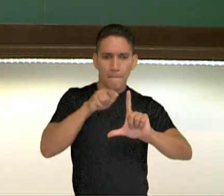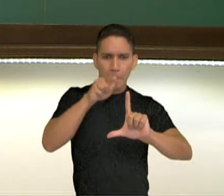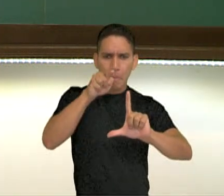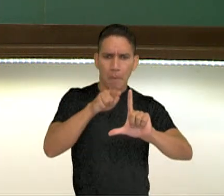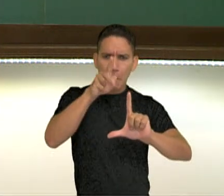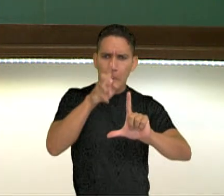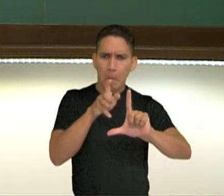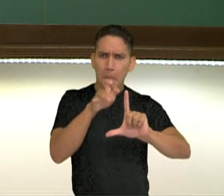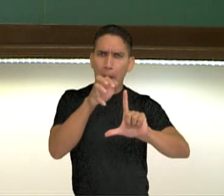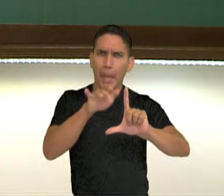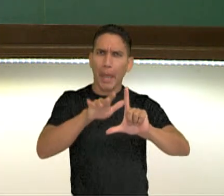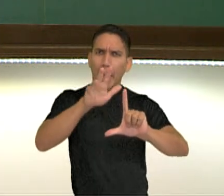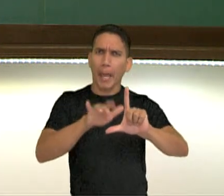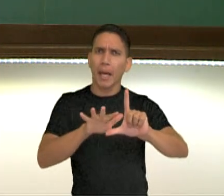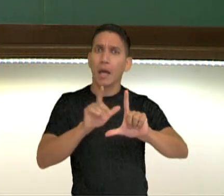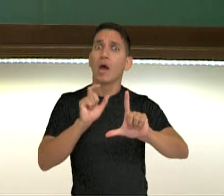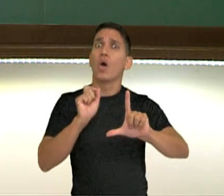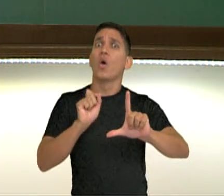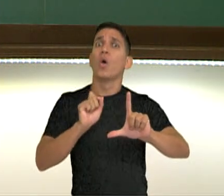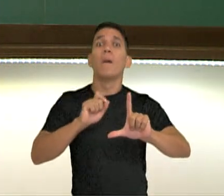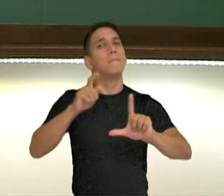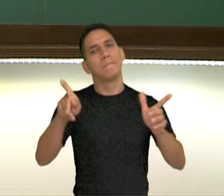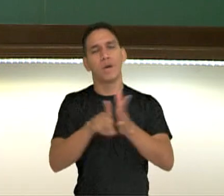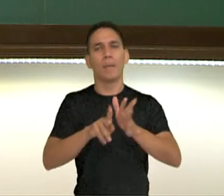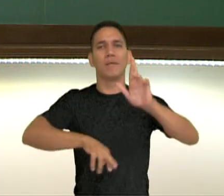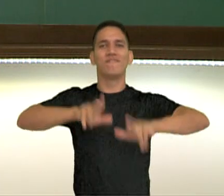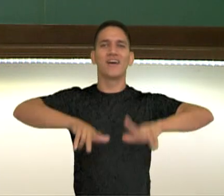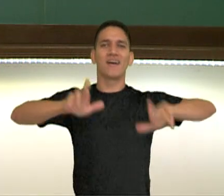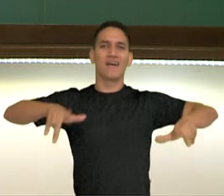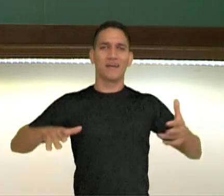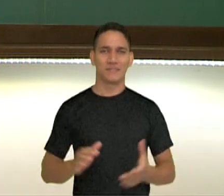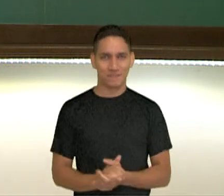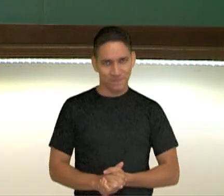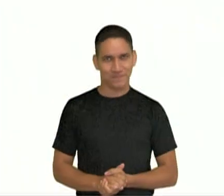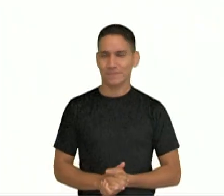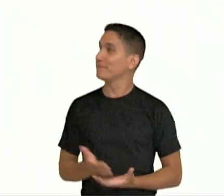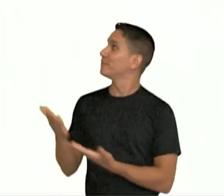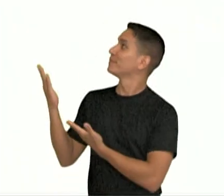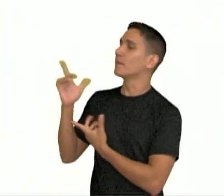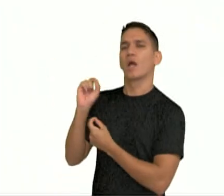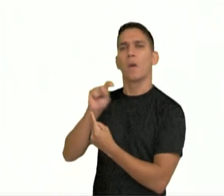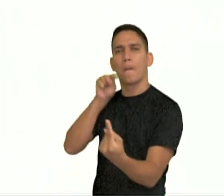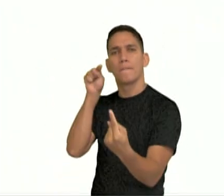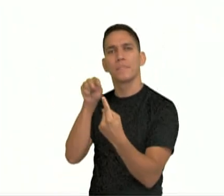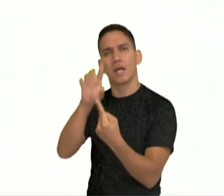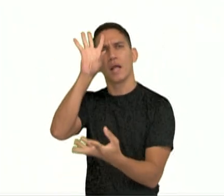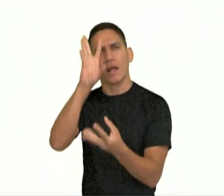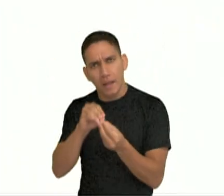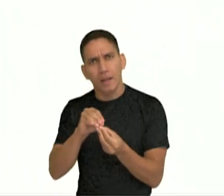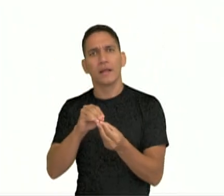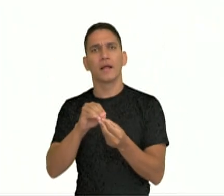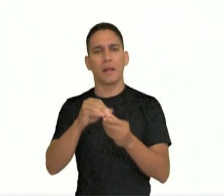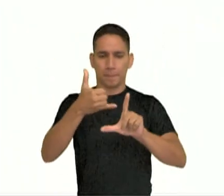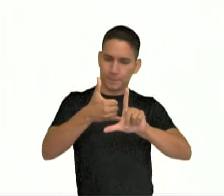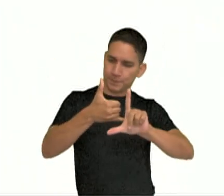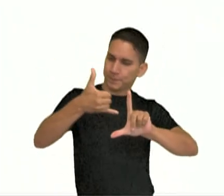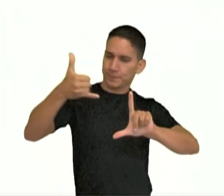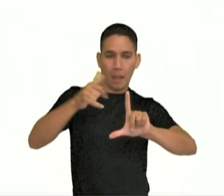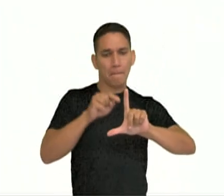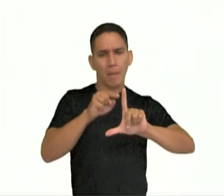dispersão, especificamente hoje, variância. Então, compreender as medidas